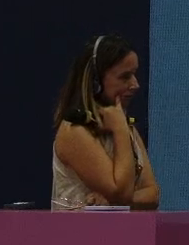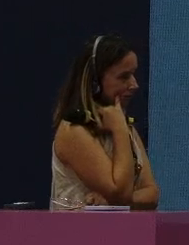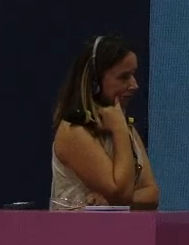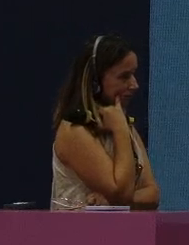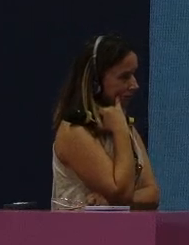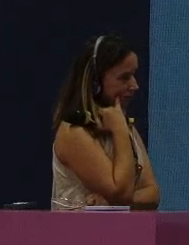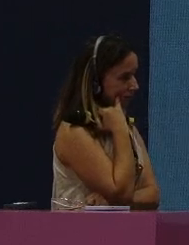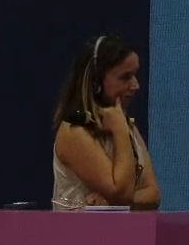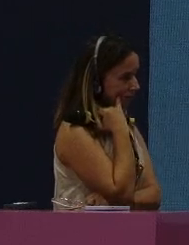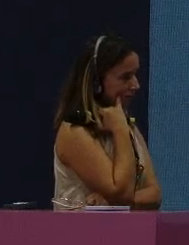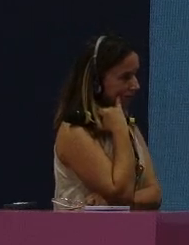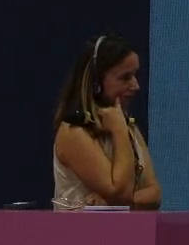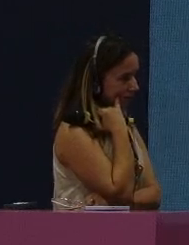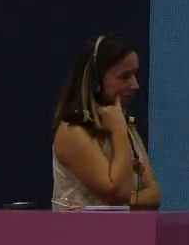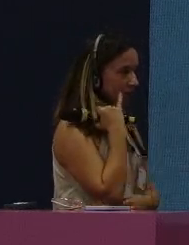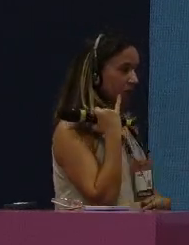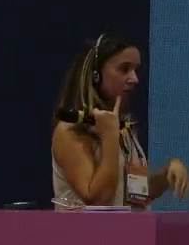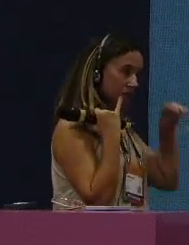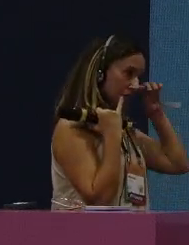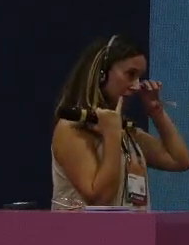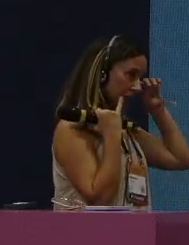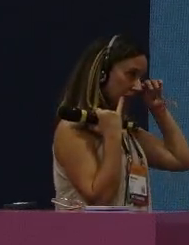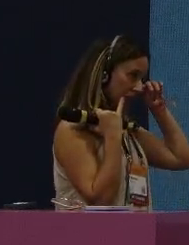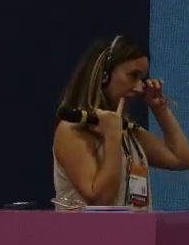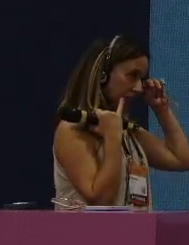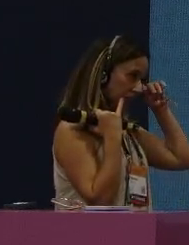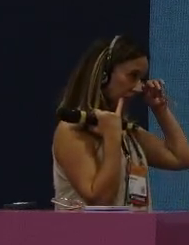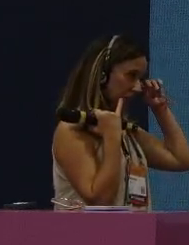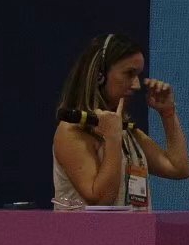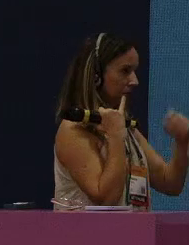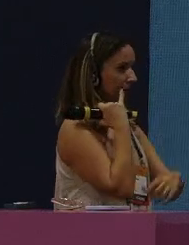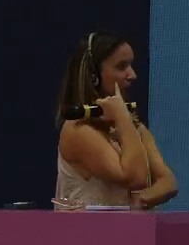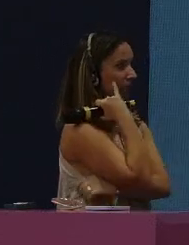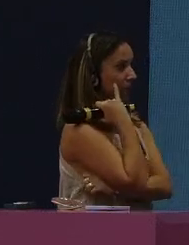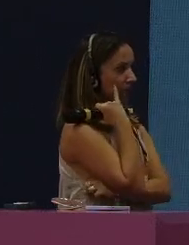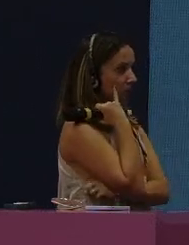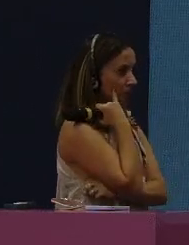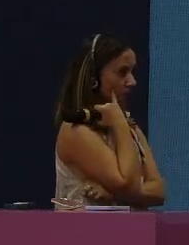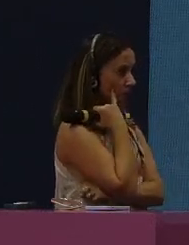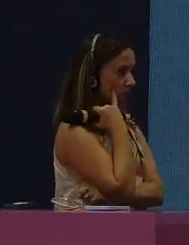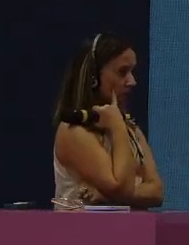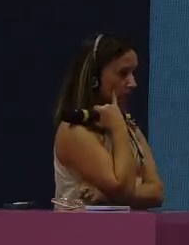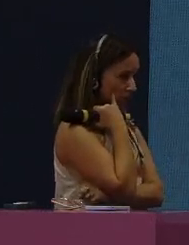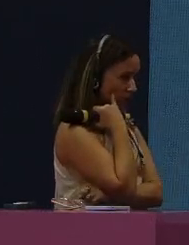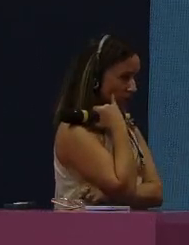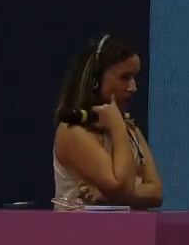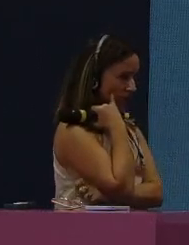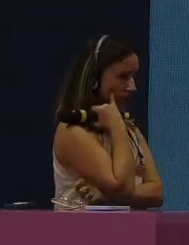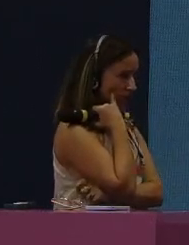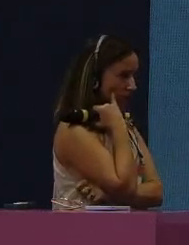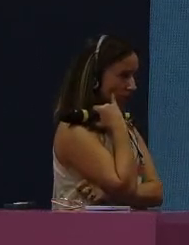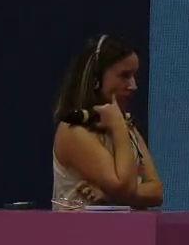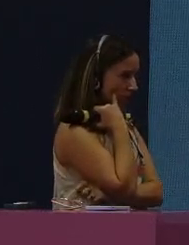entrar no setor elétrico lá, se conectar, ou para produzir energia, ou para distribuir energia na casa de vocês, ou para